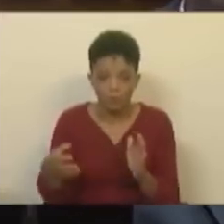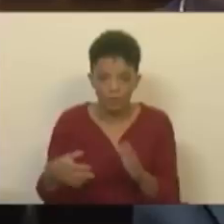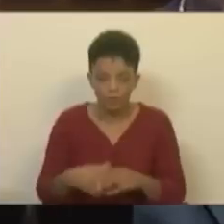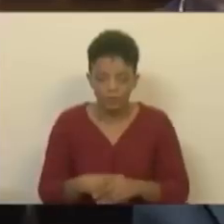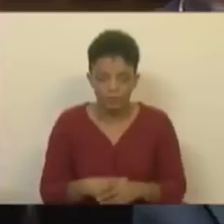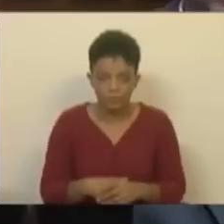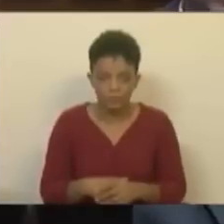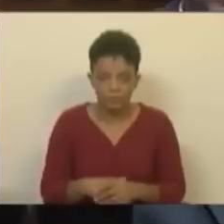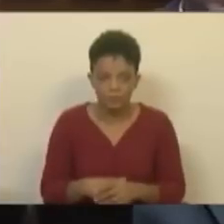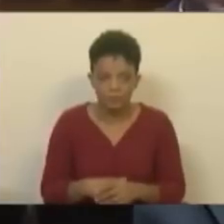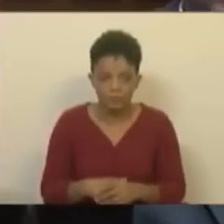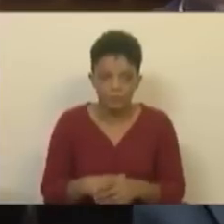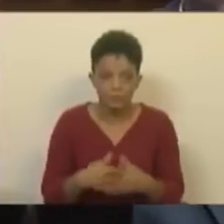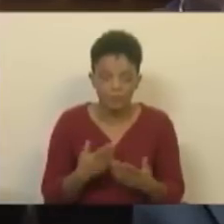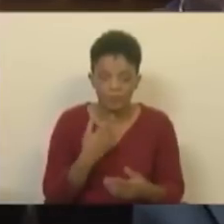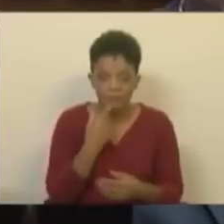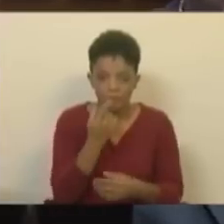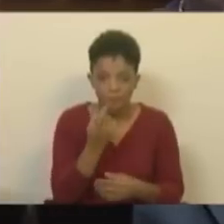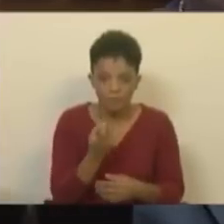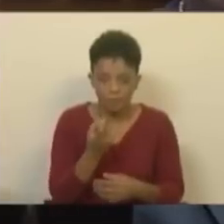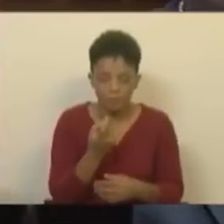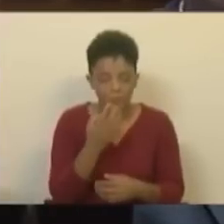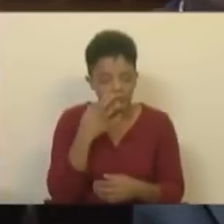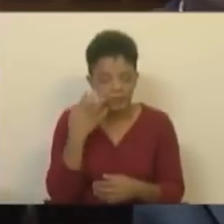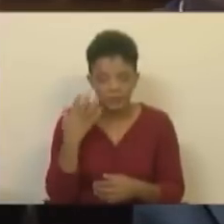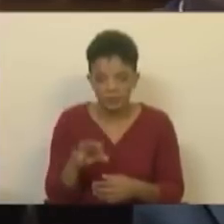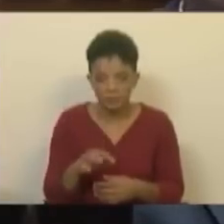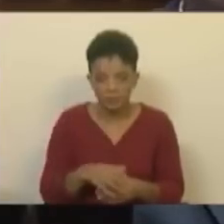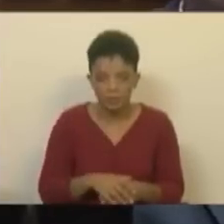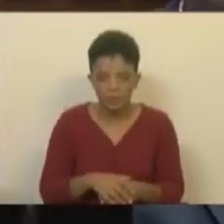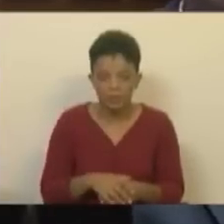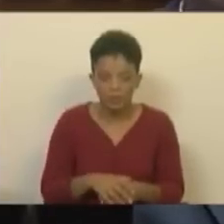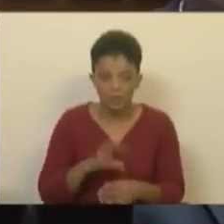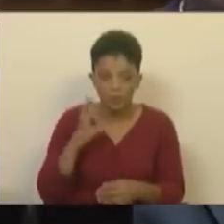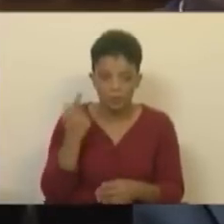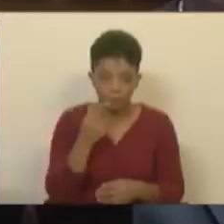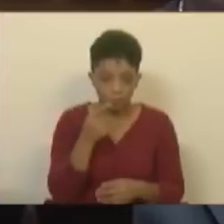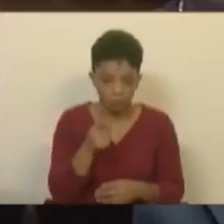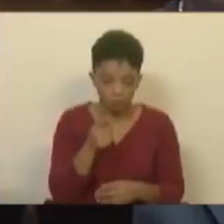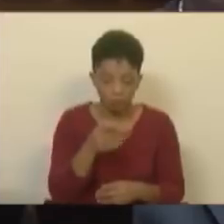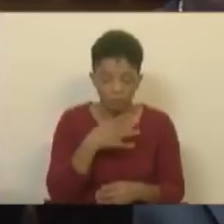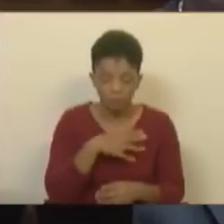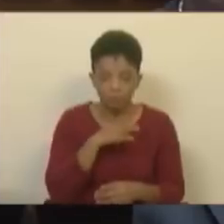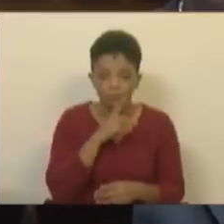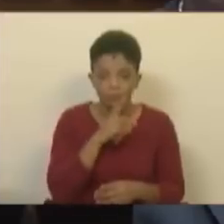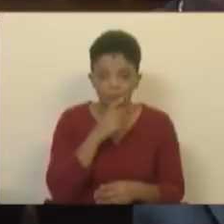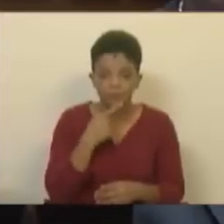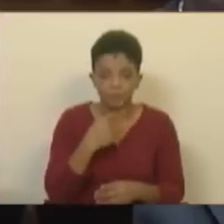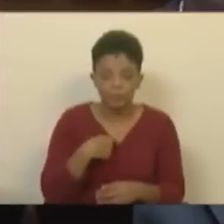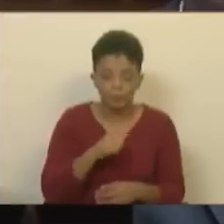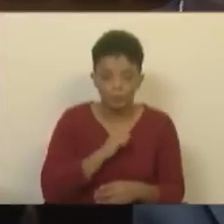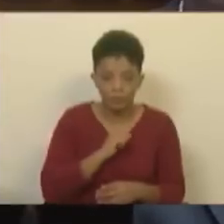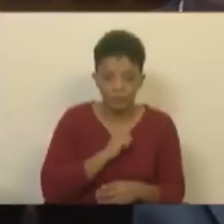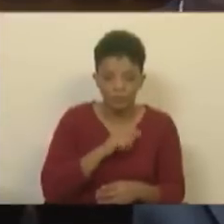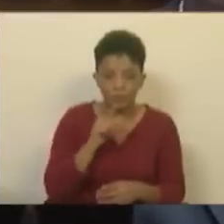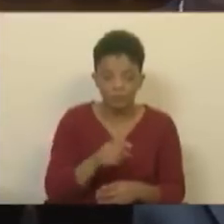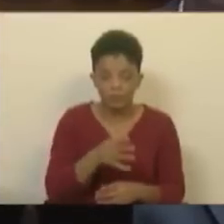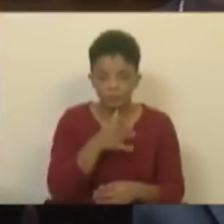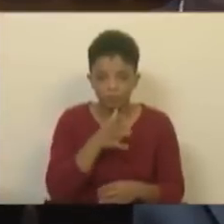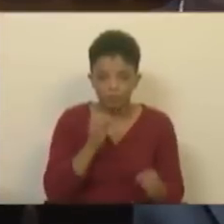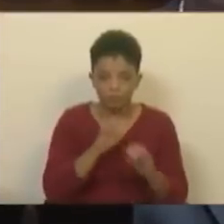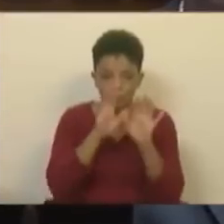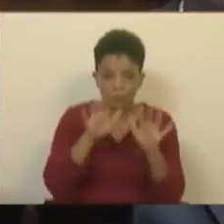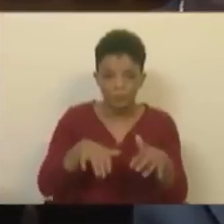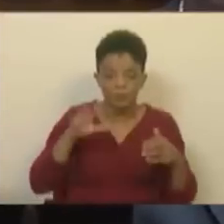e portanto a minha pergunta é agora muito simples Quando pretende vossa excelência responder às nossas questões e esclarecer O parlamento